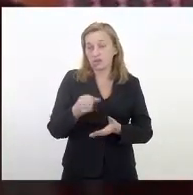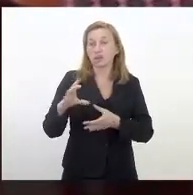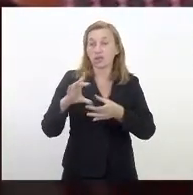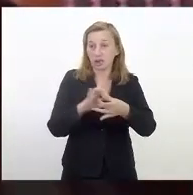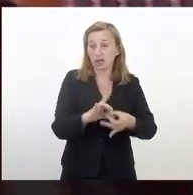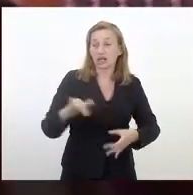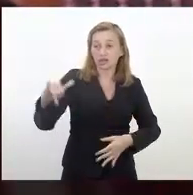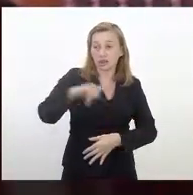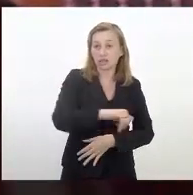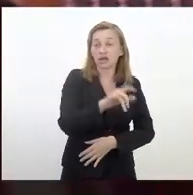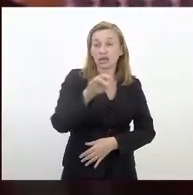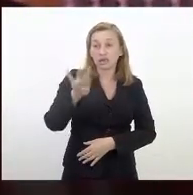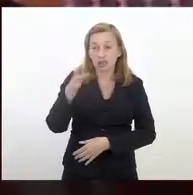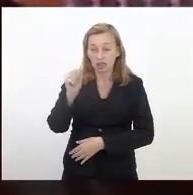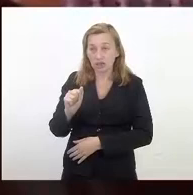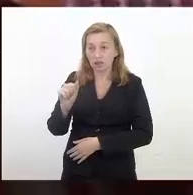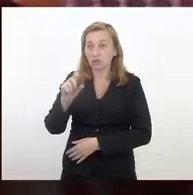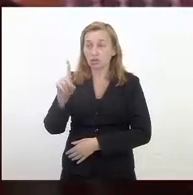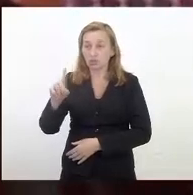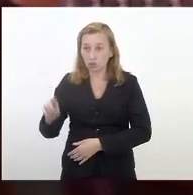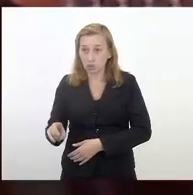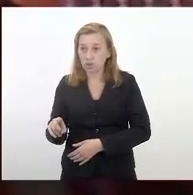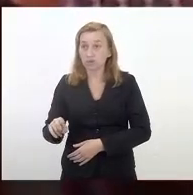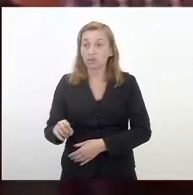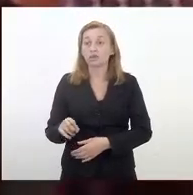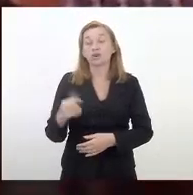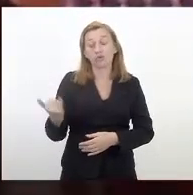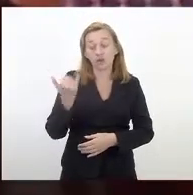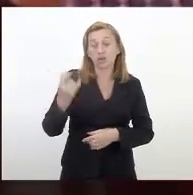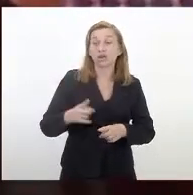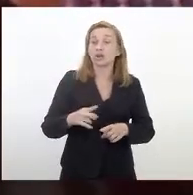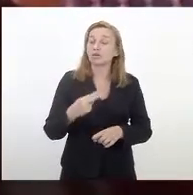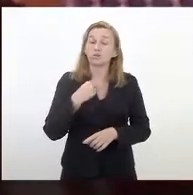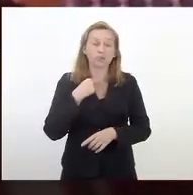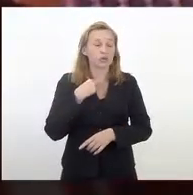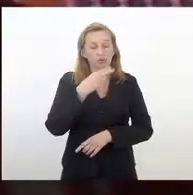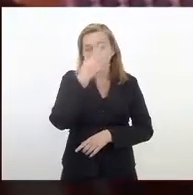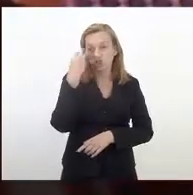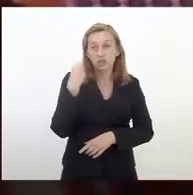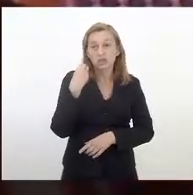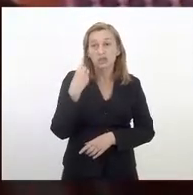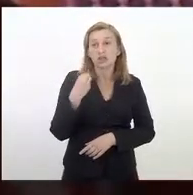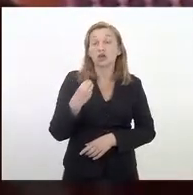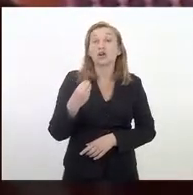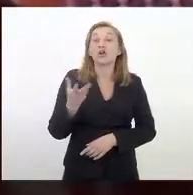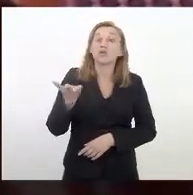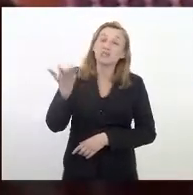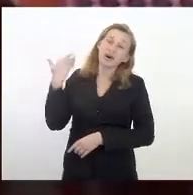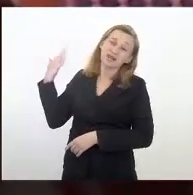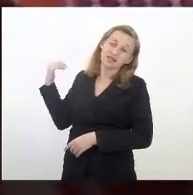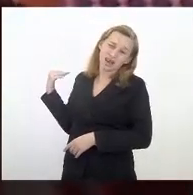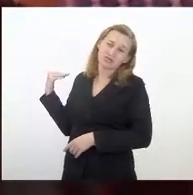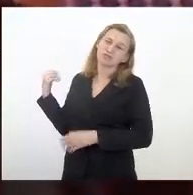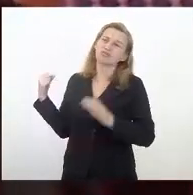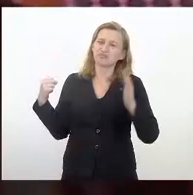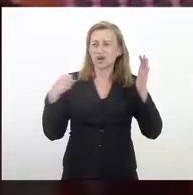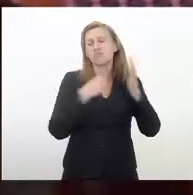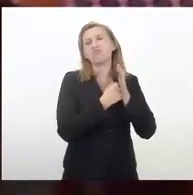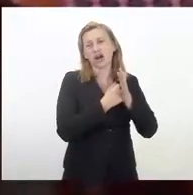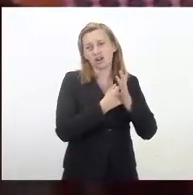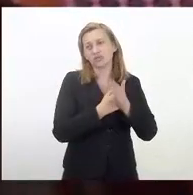Santa Cruz é uma base importante nós não podemos apagar o que foi o impacto